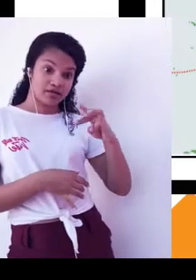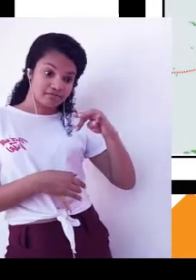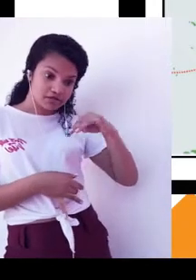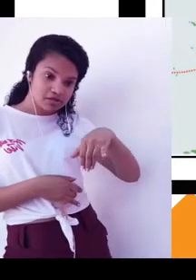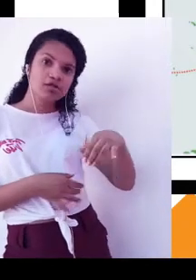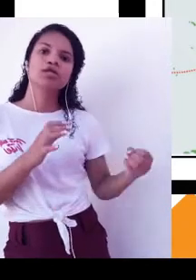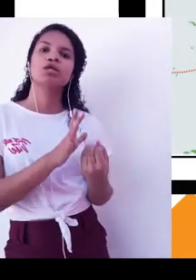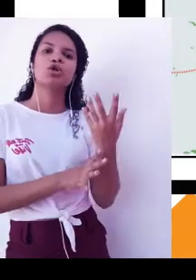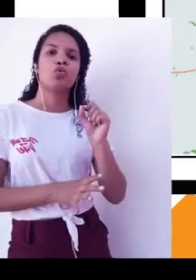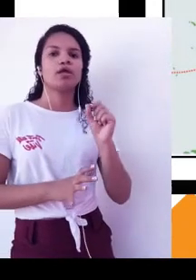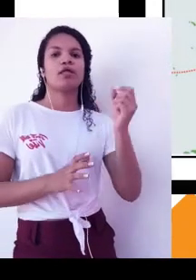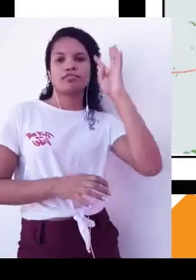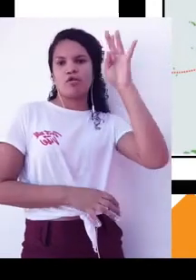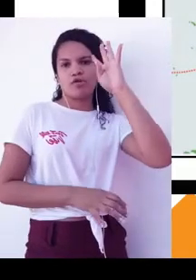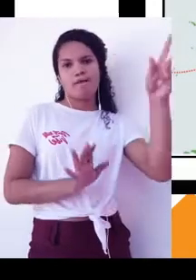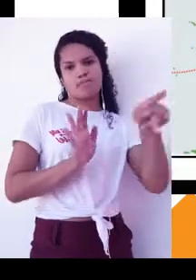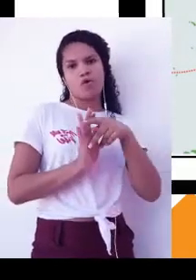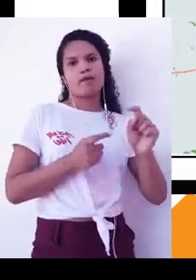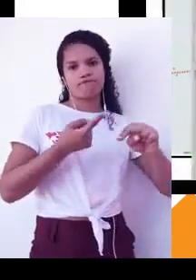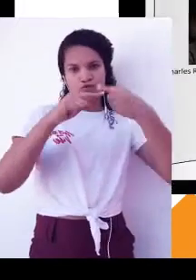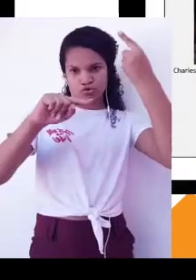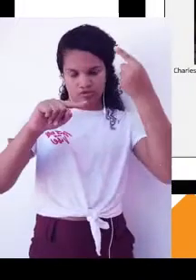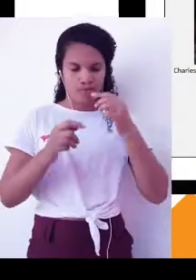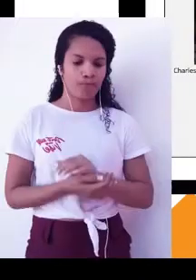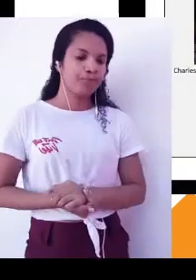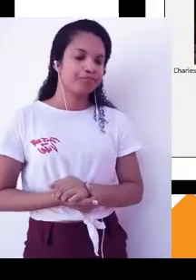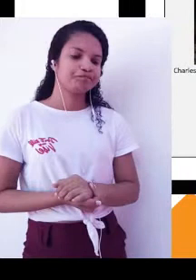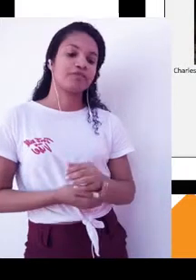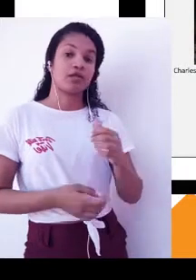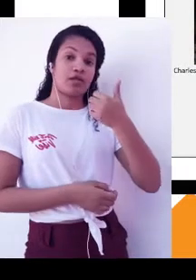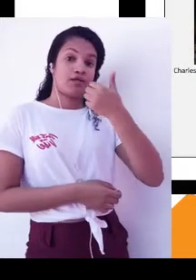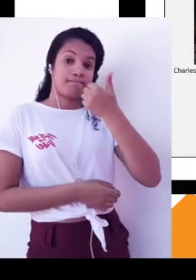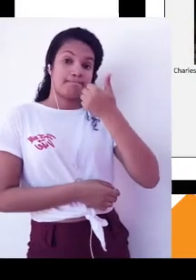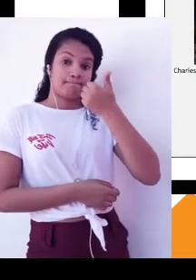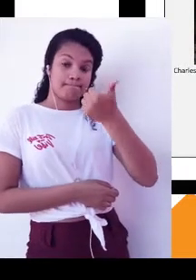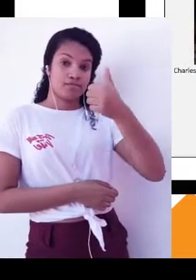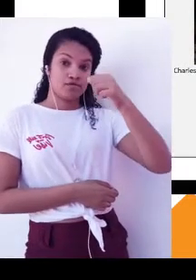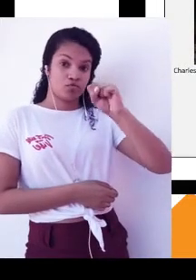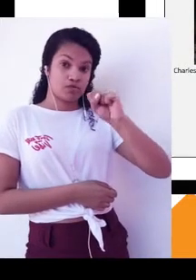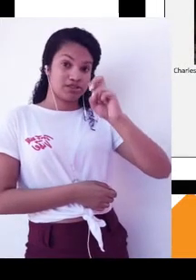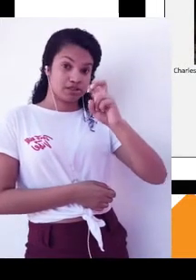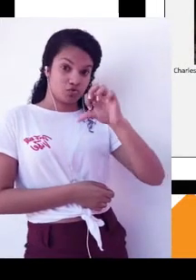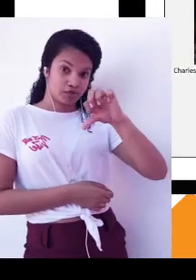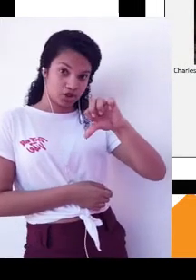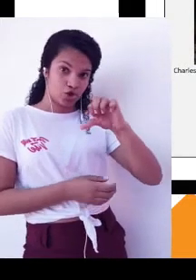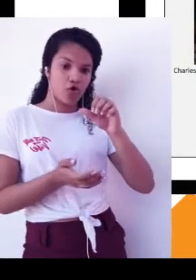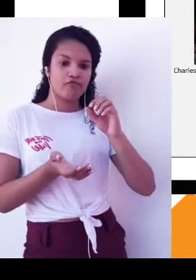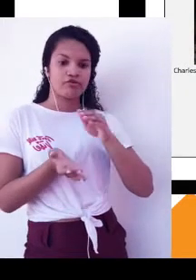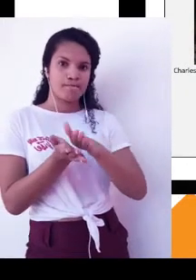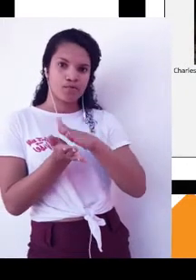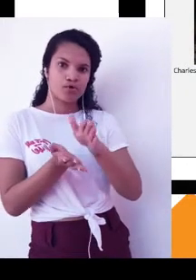construir uma teoria para a evolução. Ele publicou em 1859 o livro A Origem